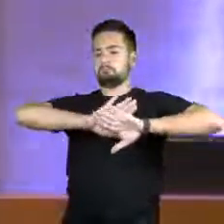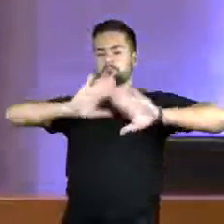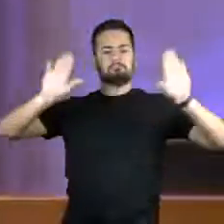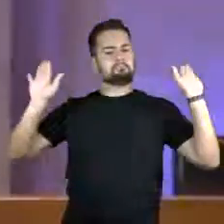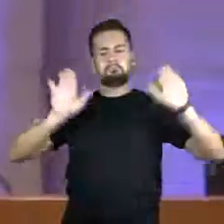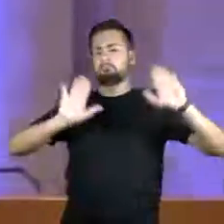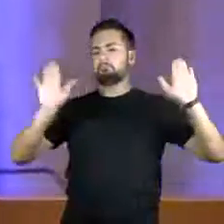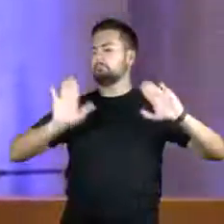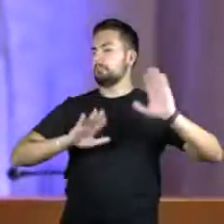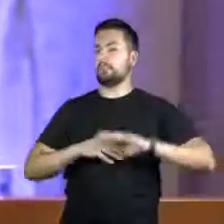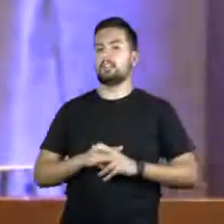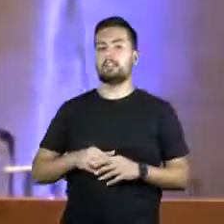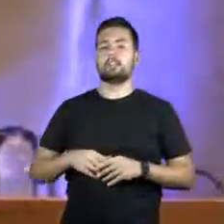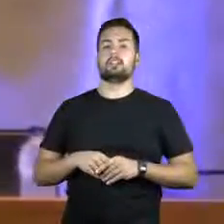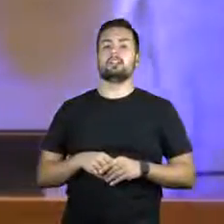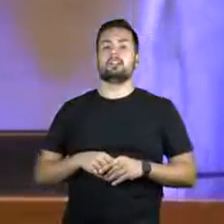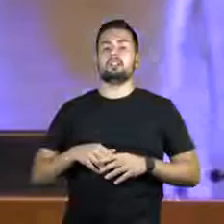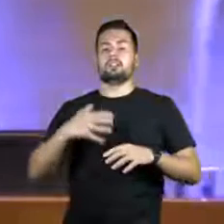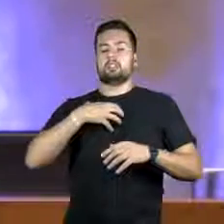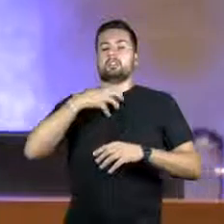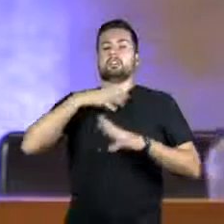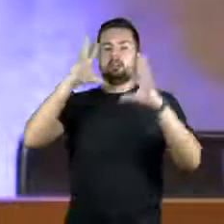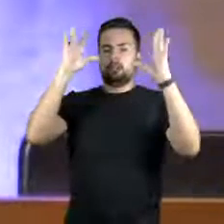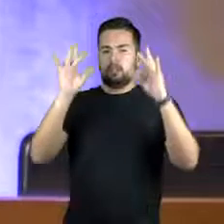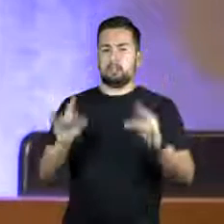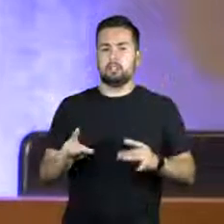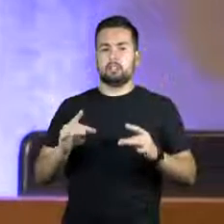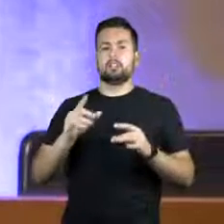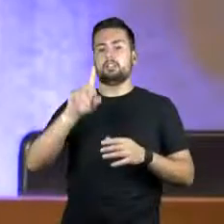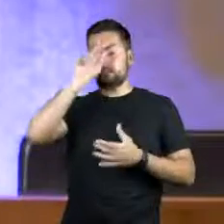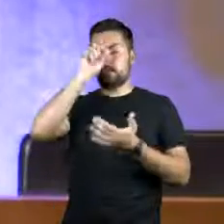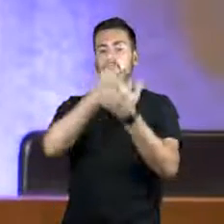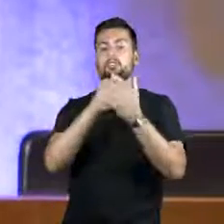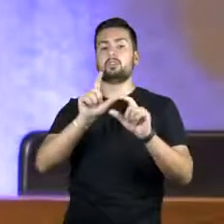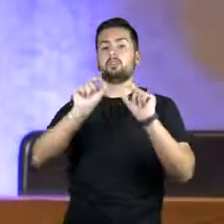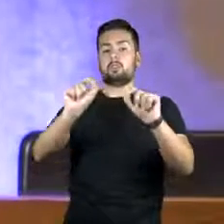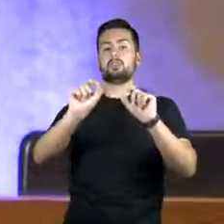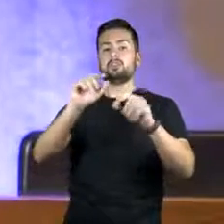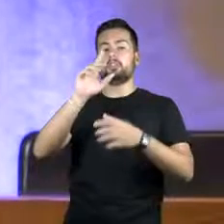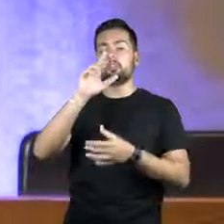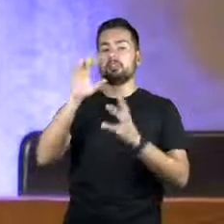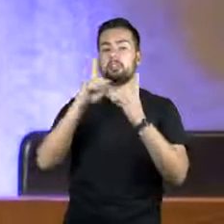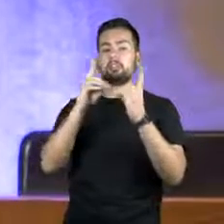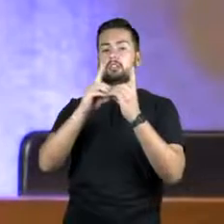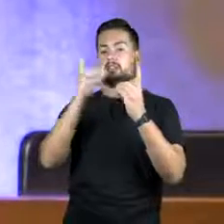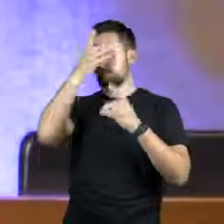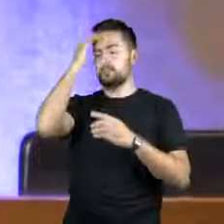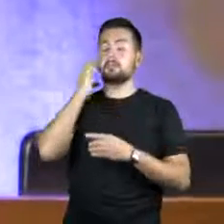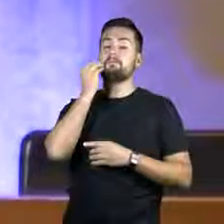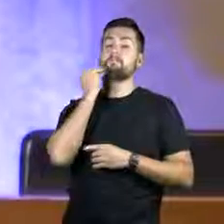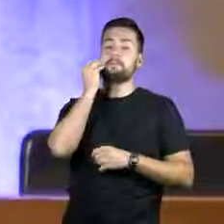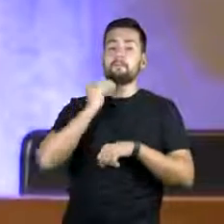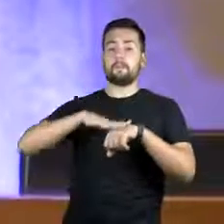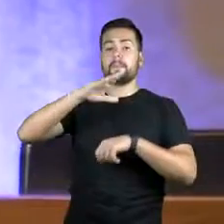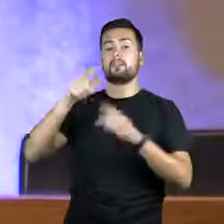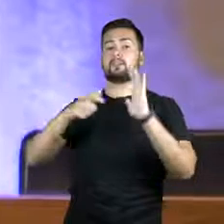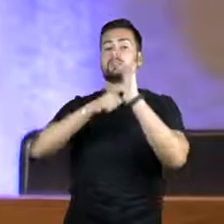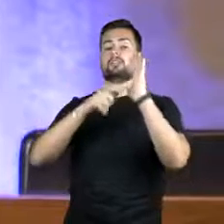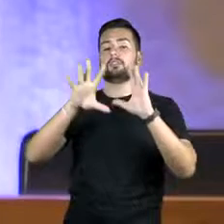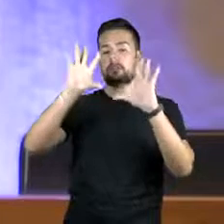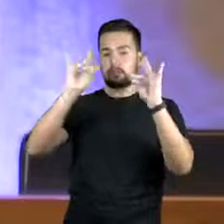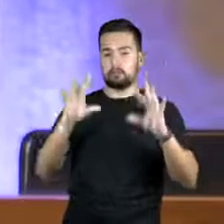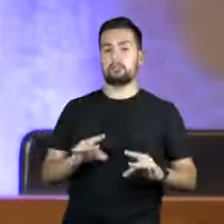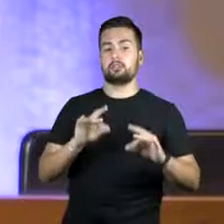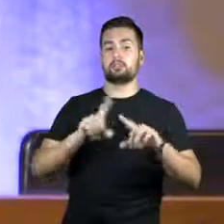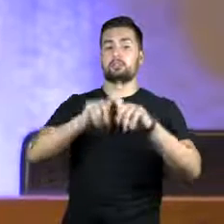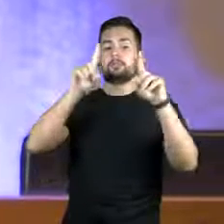claro que casos mais específicos vão exigir talvez um atendimento de quem já teve um pouco mais de experiência com um software em específico,